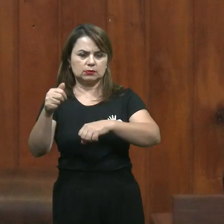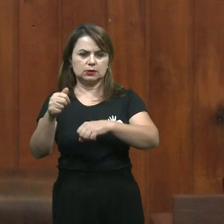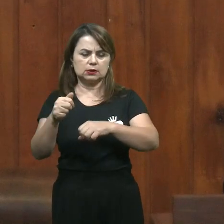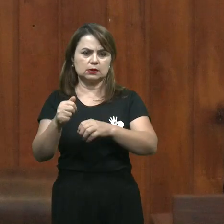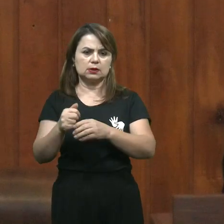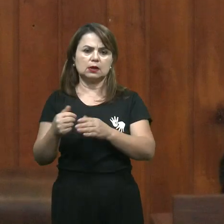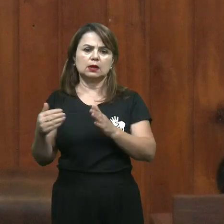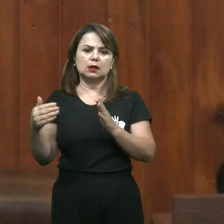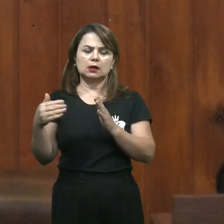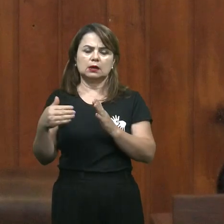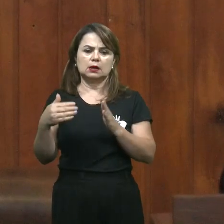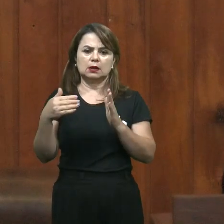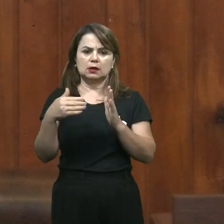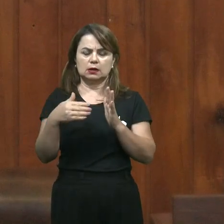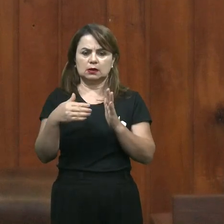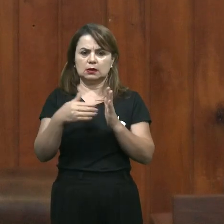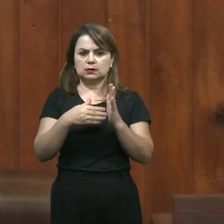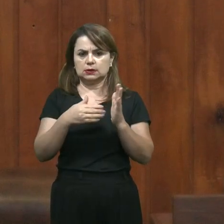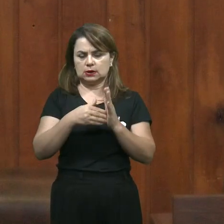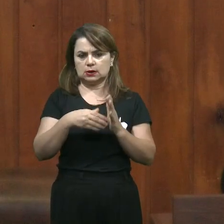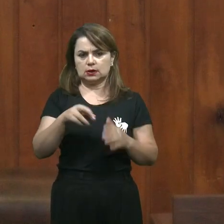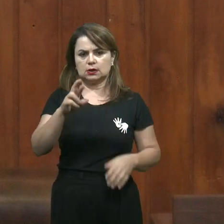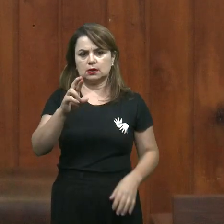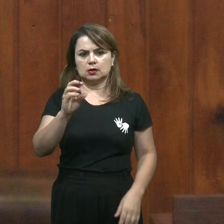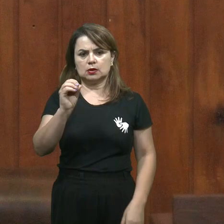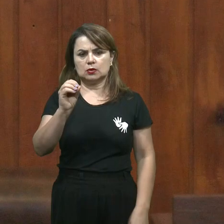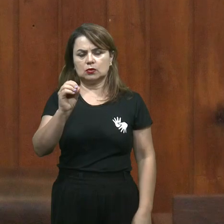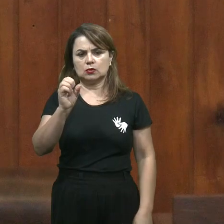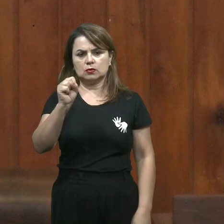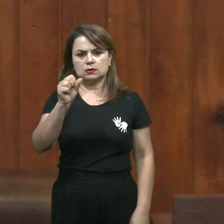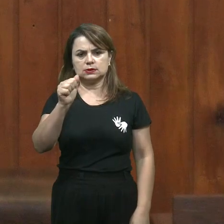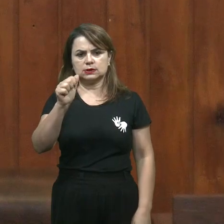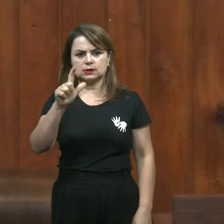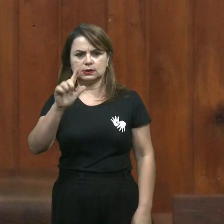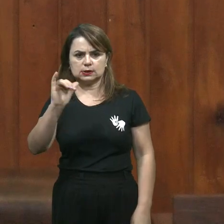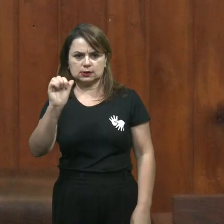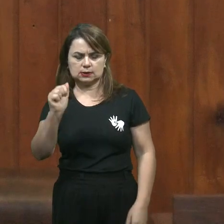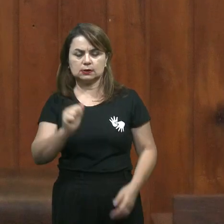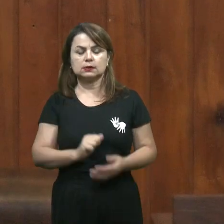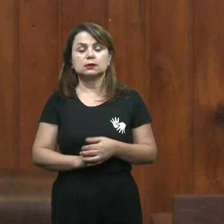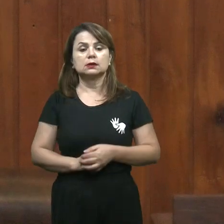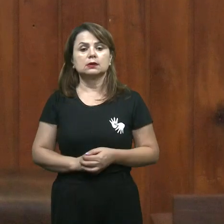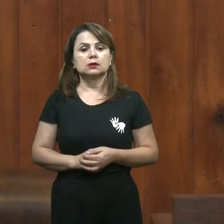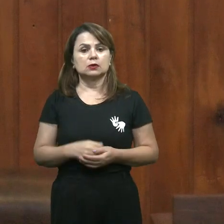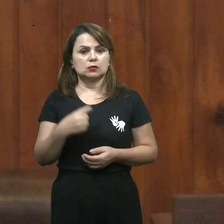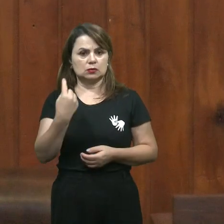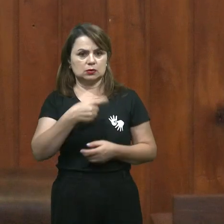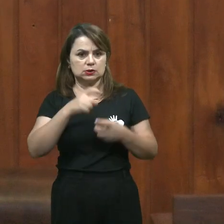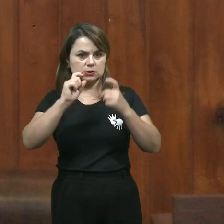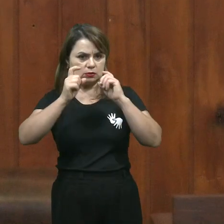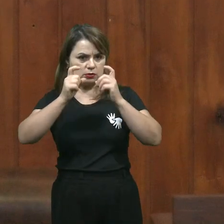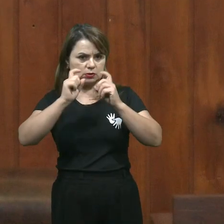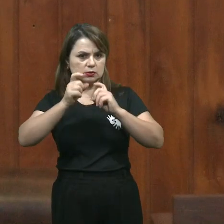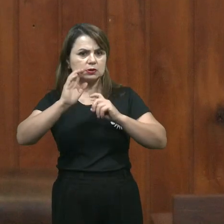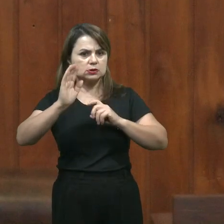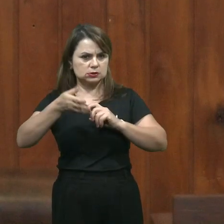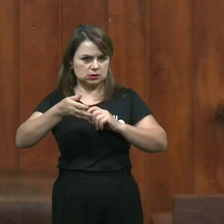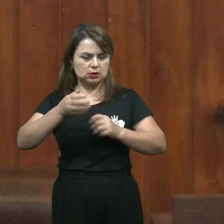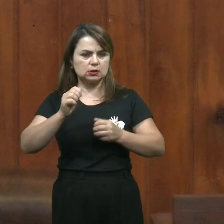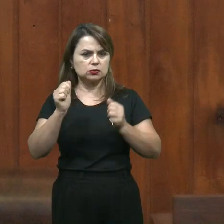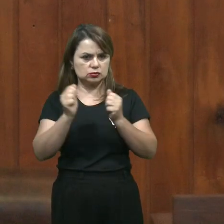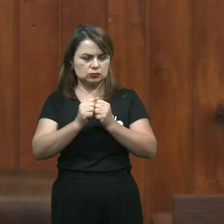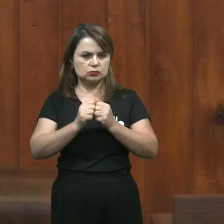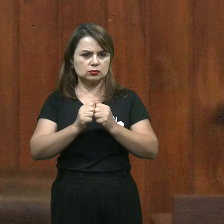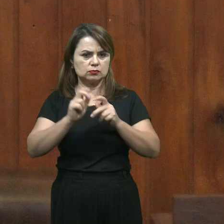na antiga estrada que vai para o Distrito de Rosália. Fizemos algumas reuniões em loco com alguns